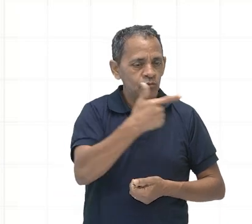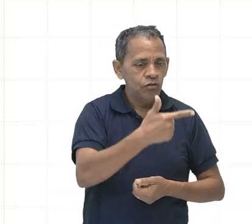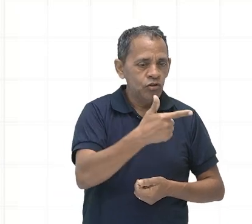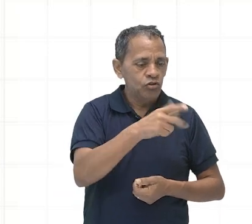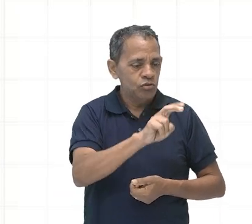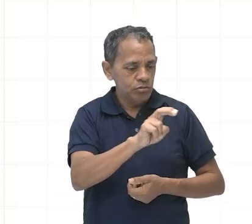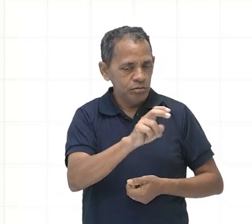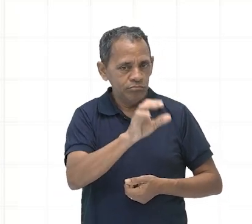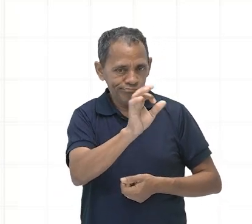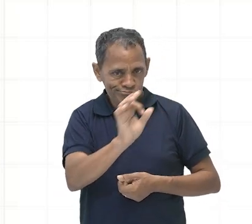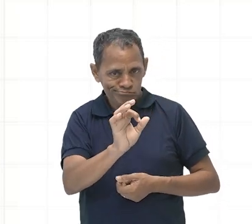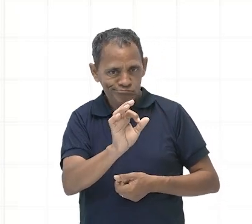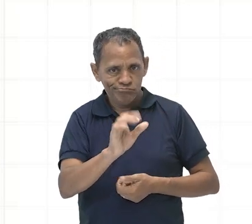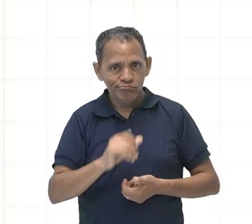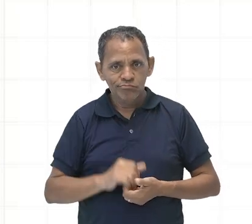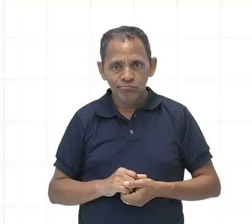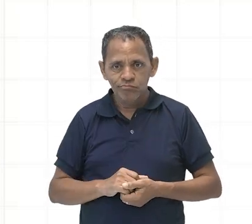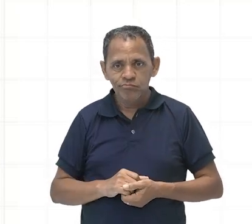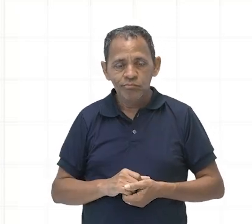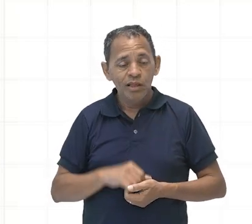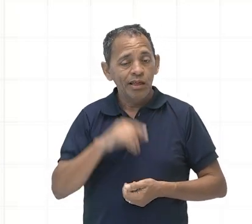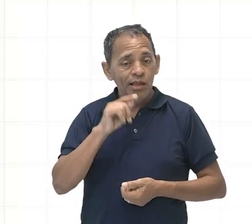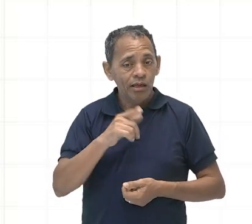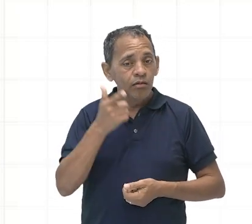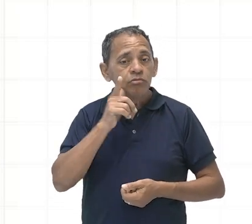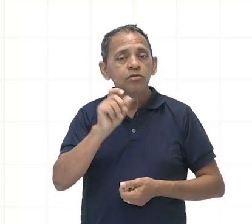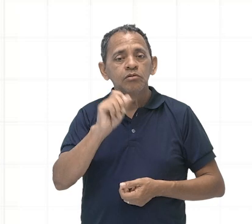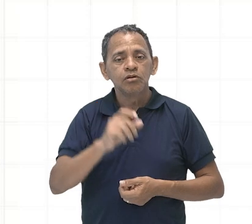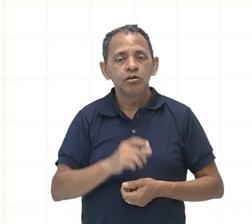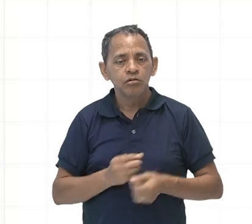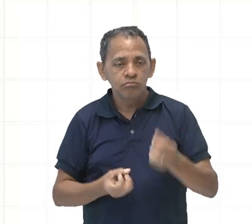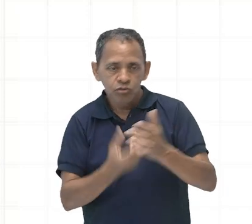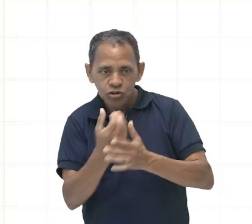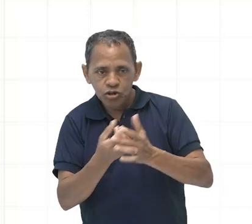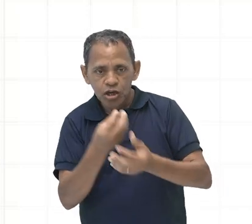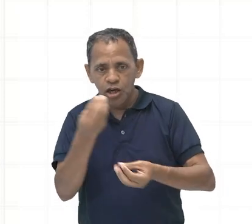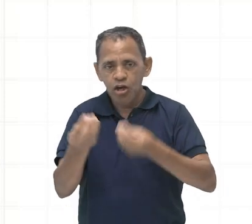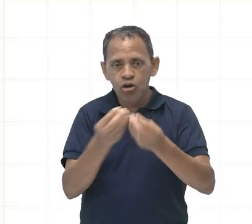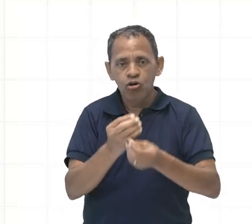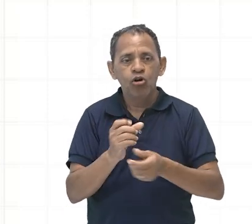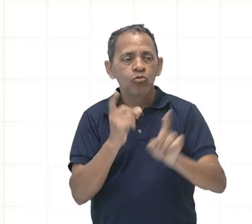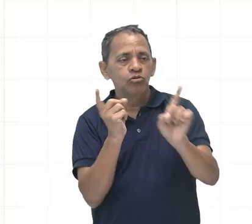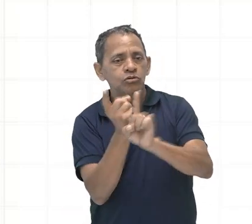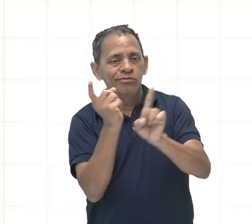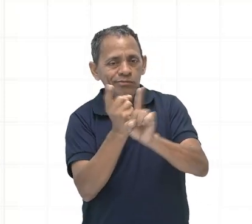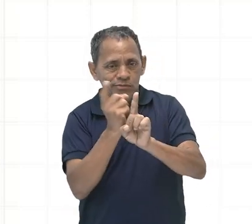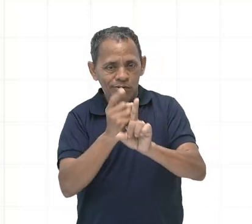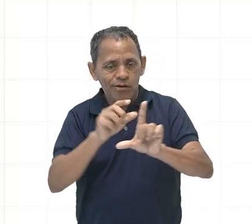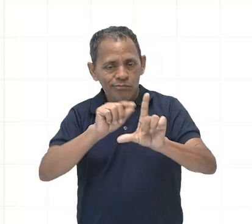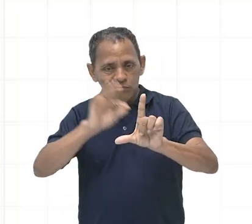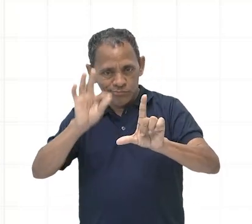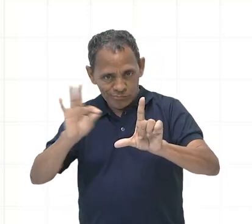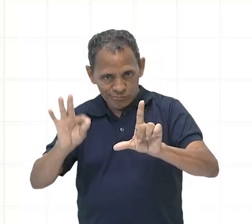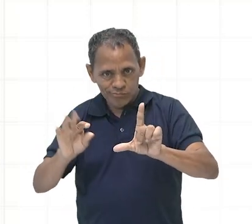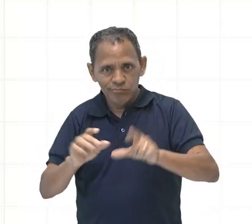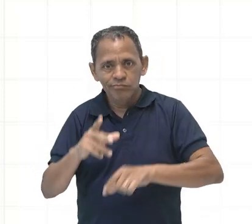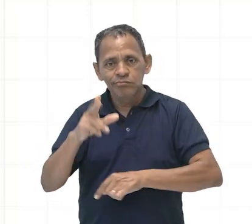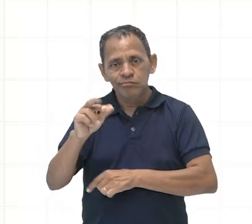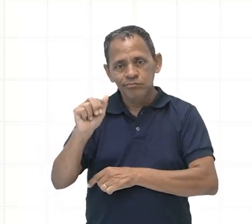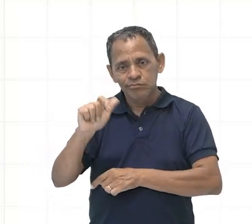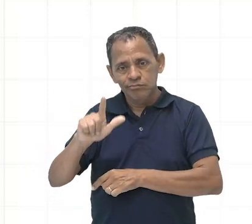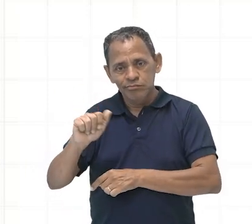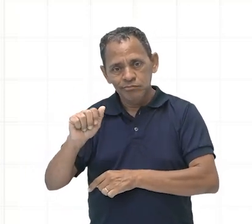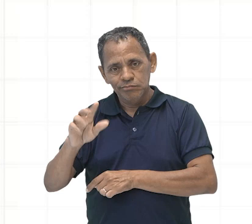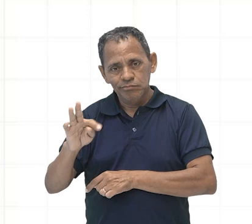25%. E aí nós conseguimos dessa forma estabelecer todas as frequências relativas. Por exemplo, qual é a